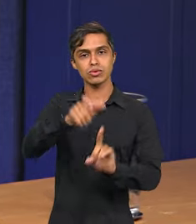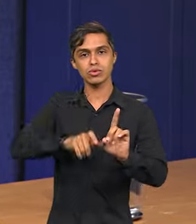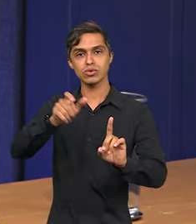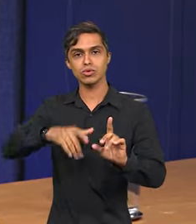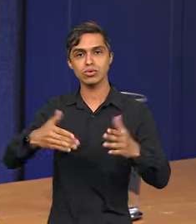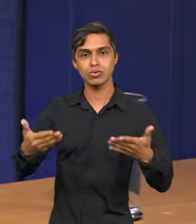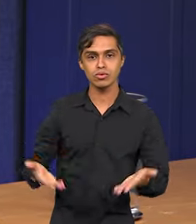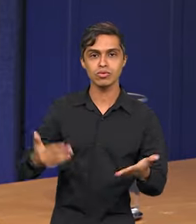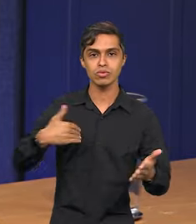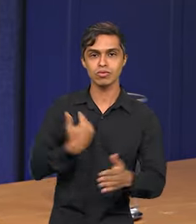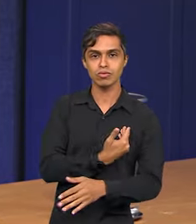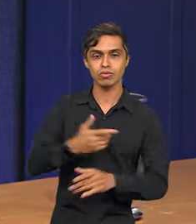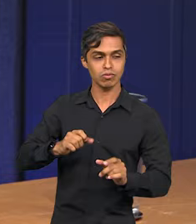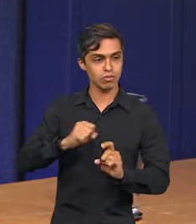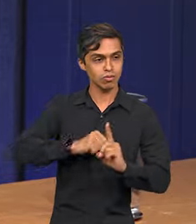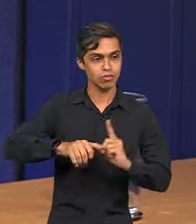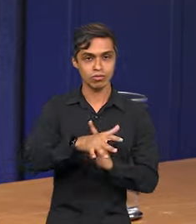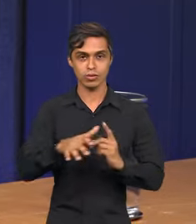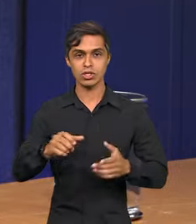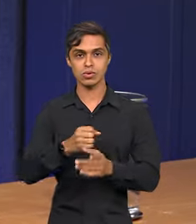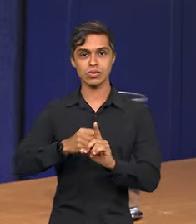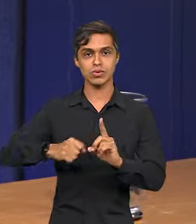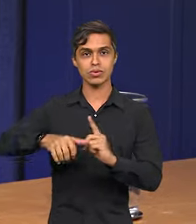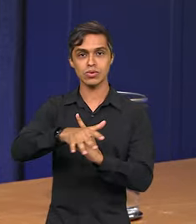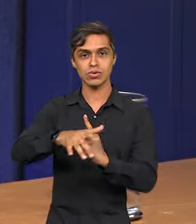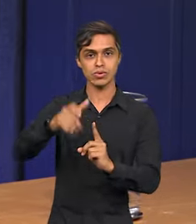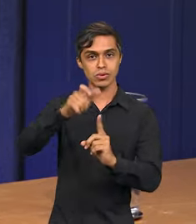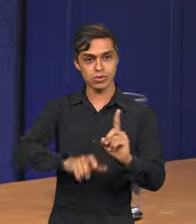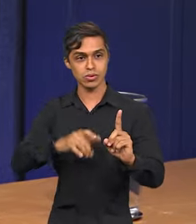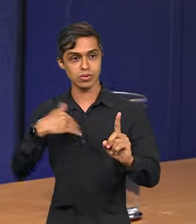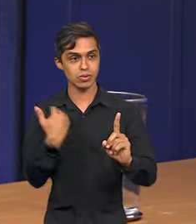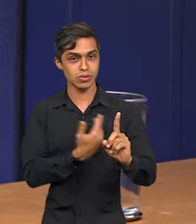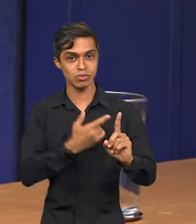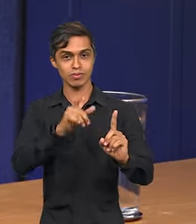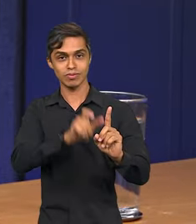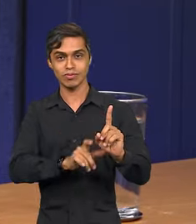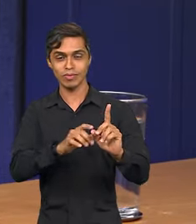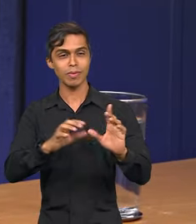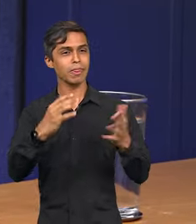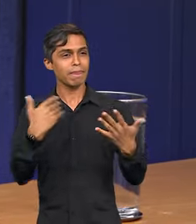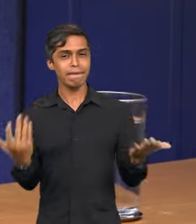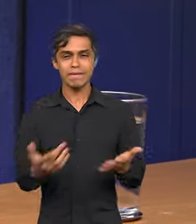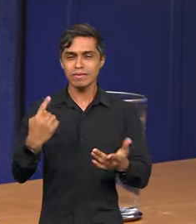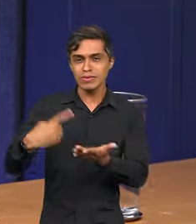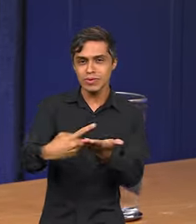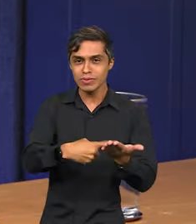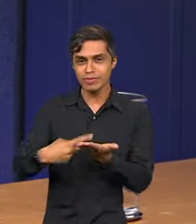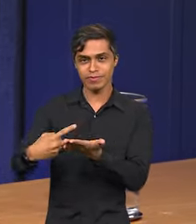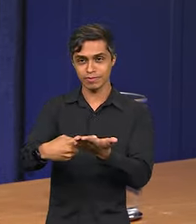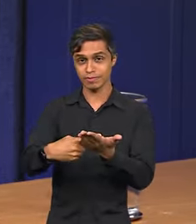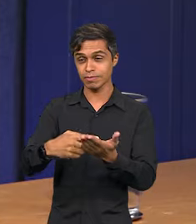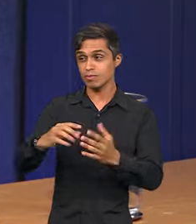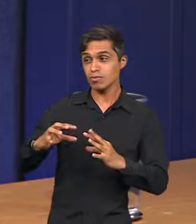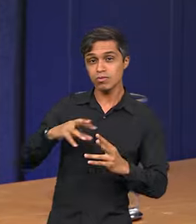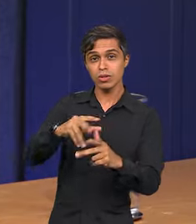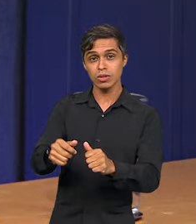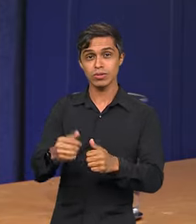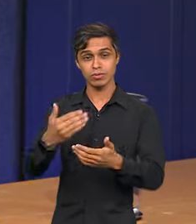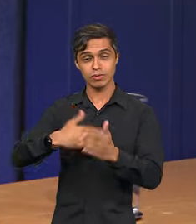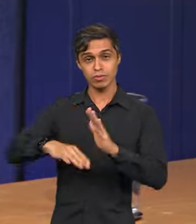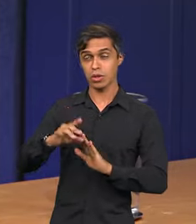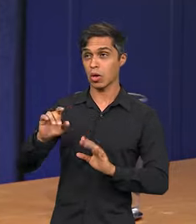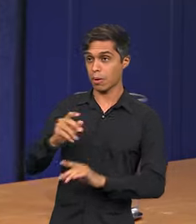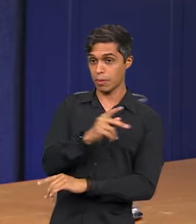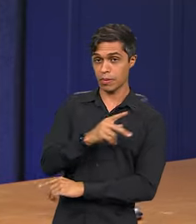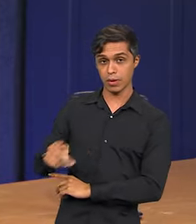mãos dadas com a nossa sociedade e é da mesma forma na agenda internacional então no G20